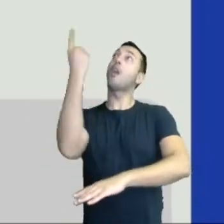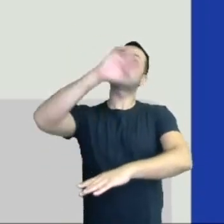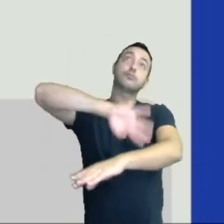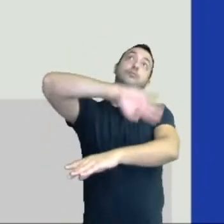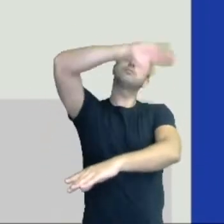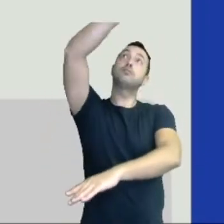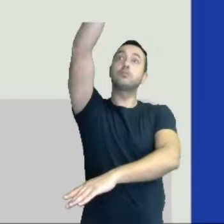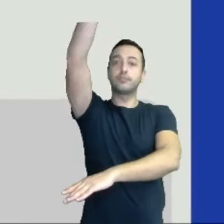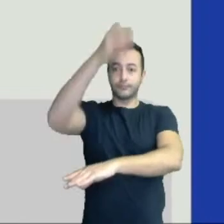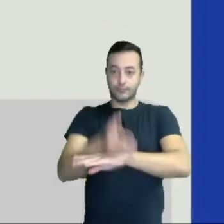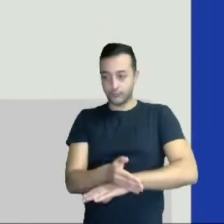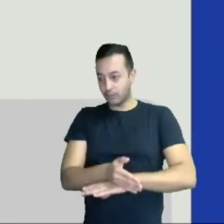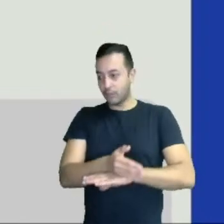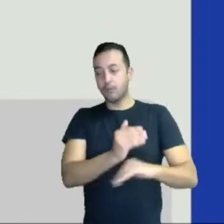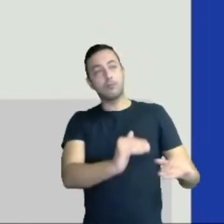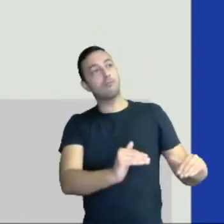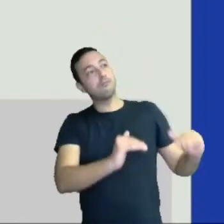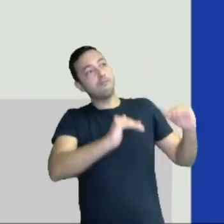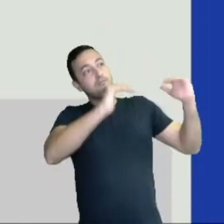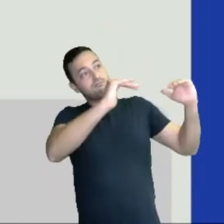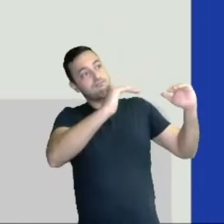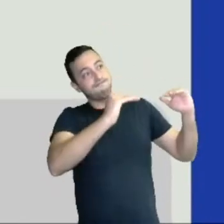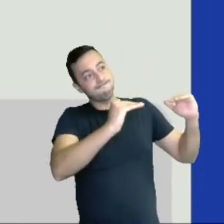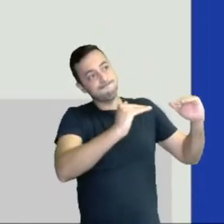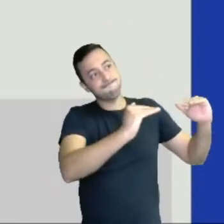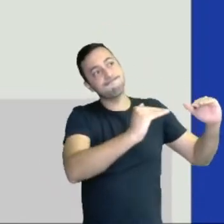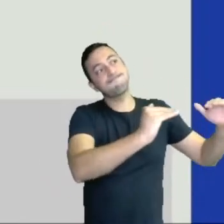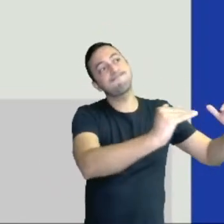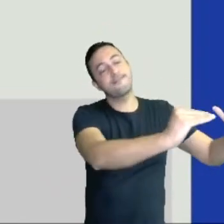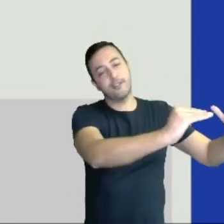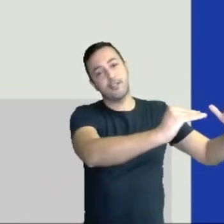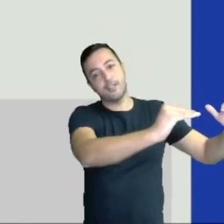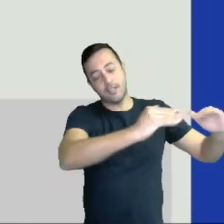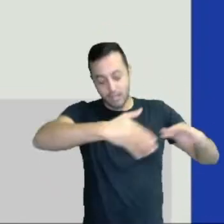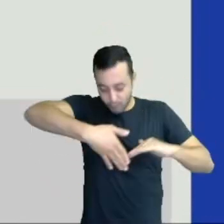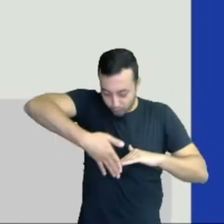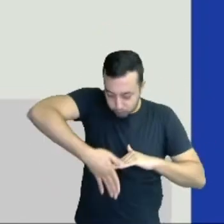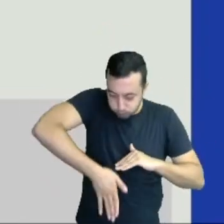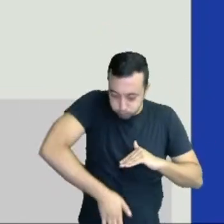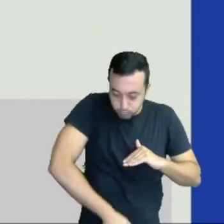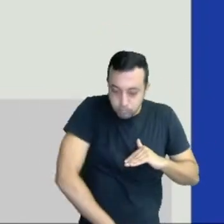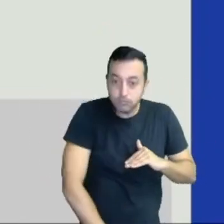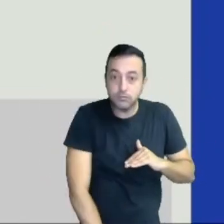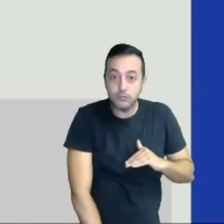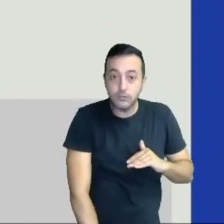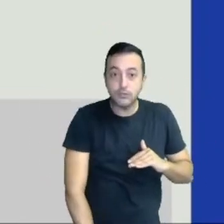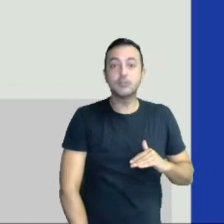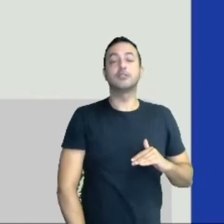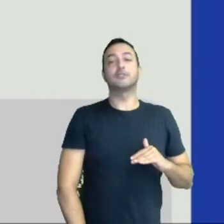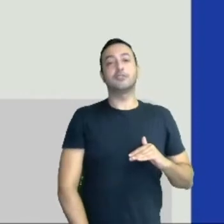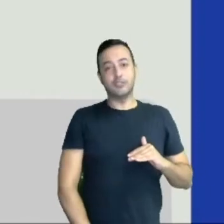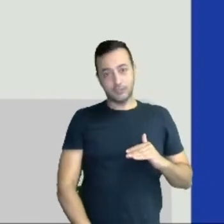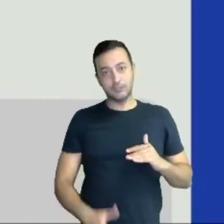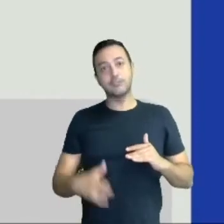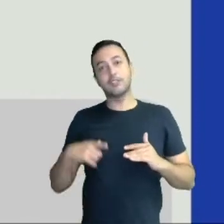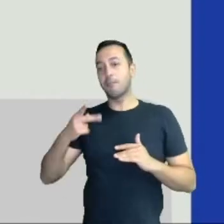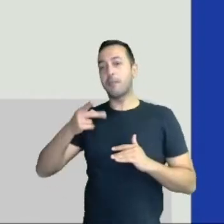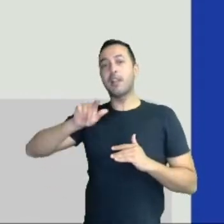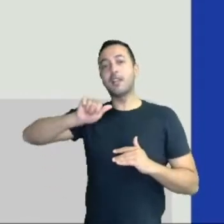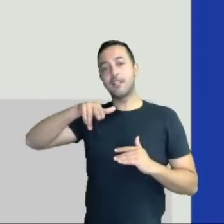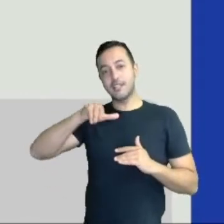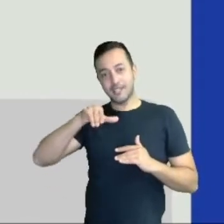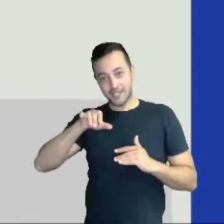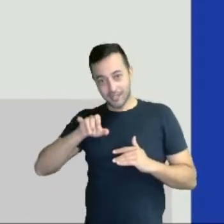tá? Planalto um pouquinho mais baixo. Depressão vai baixando mais um pouquinho e planície é o